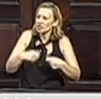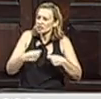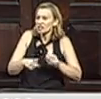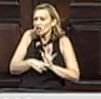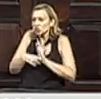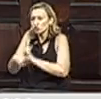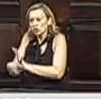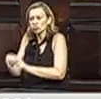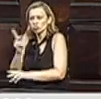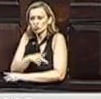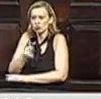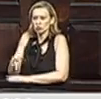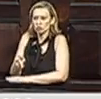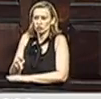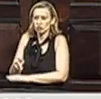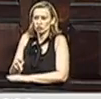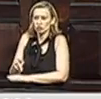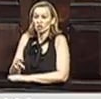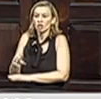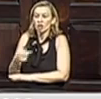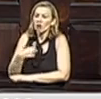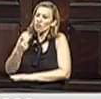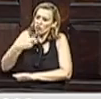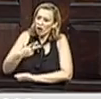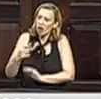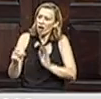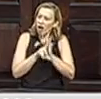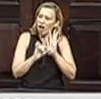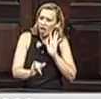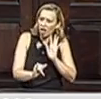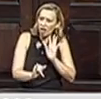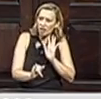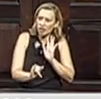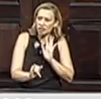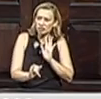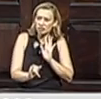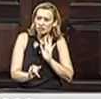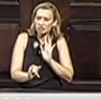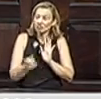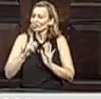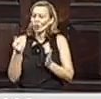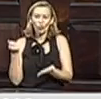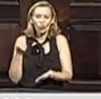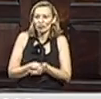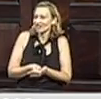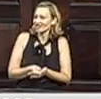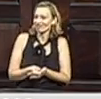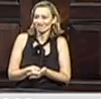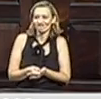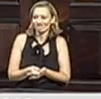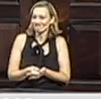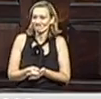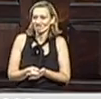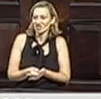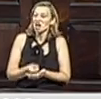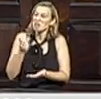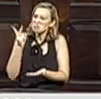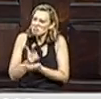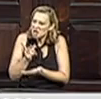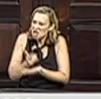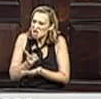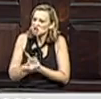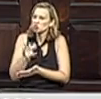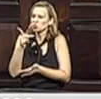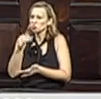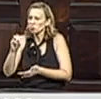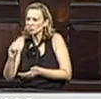reitero, esta lei rotineiramente não é cumprida. Mesmo com a fixação do piso,